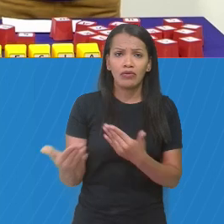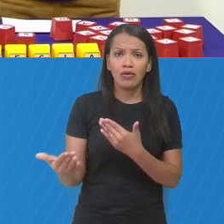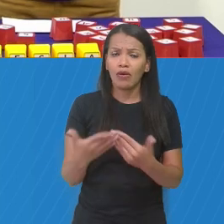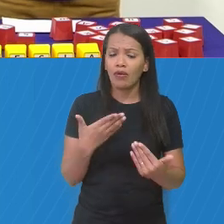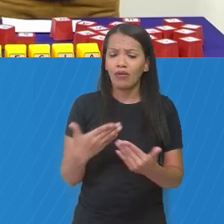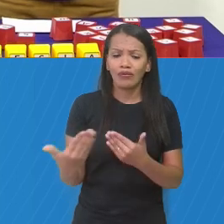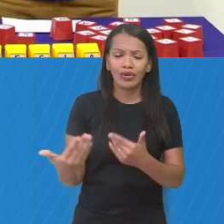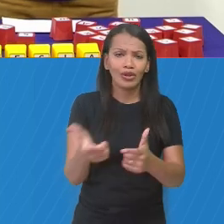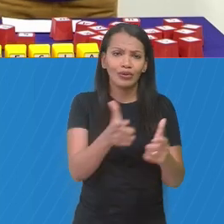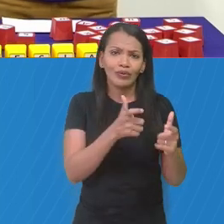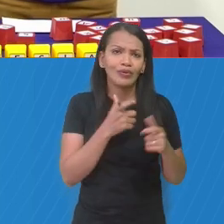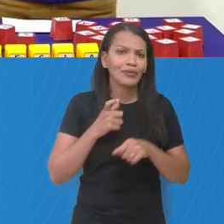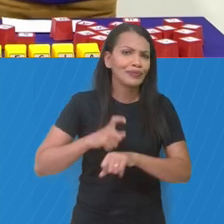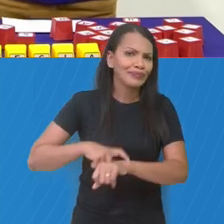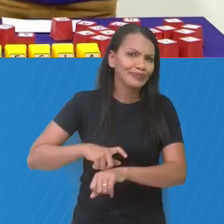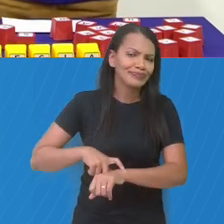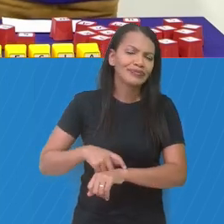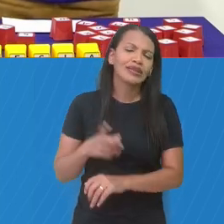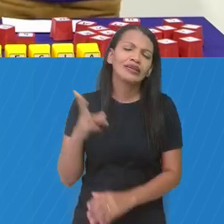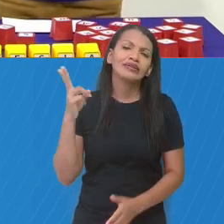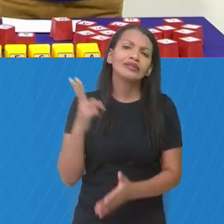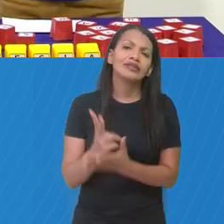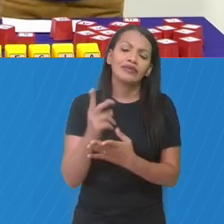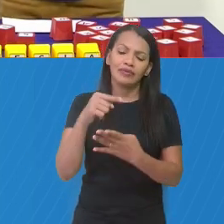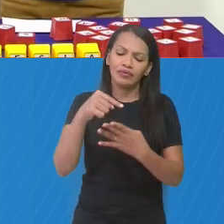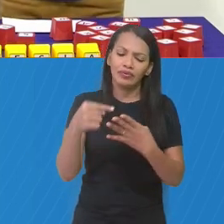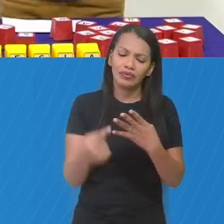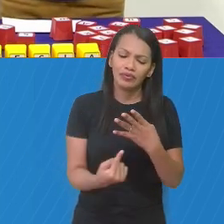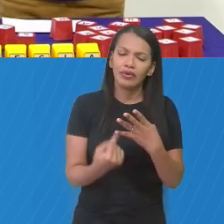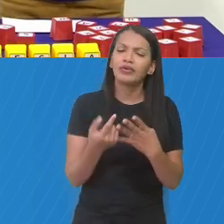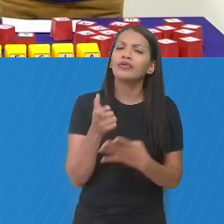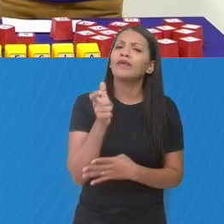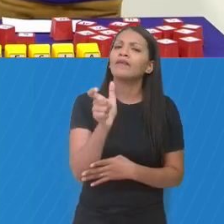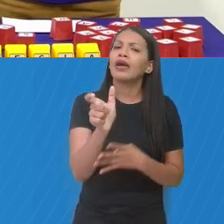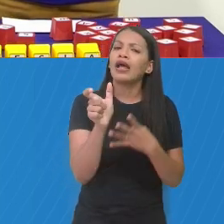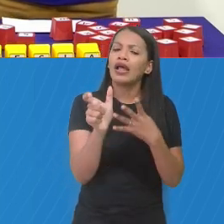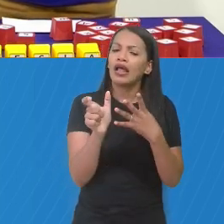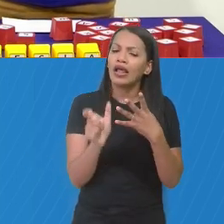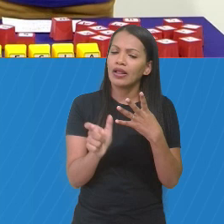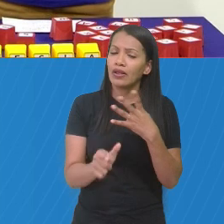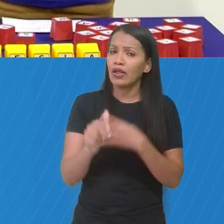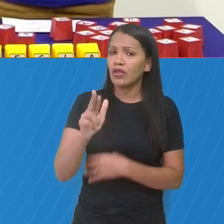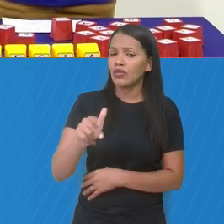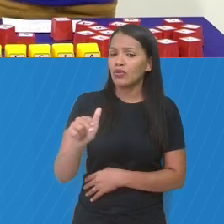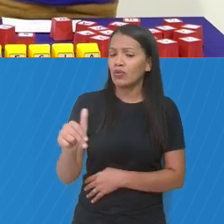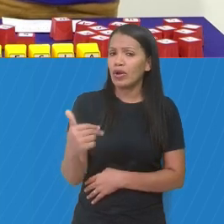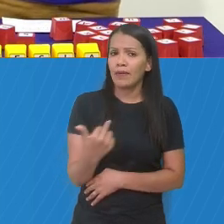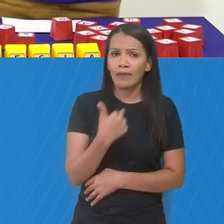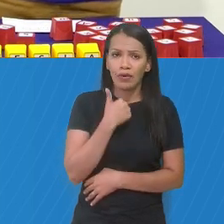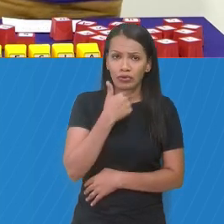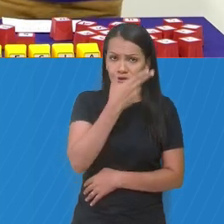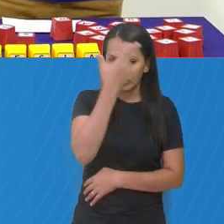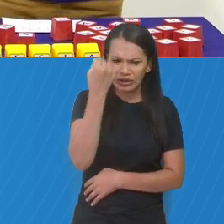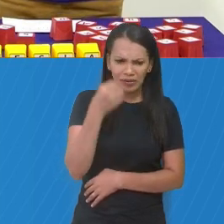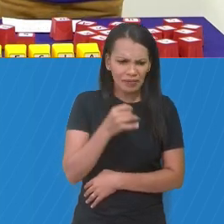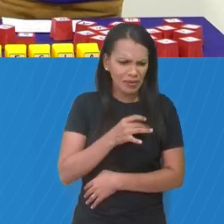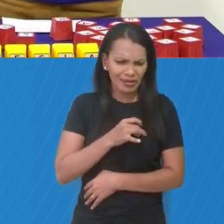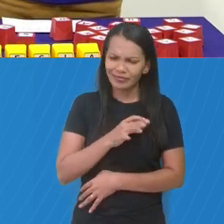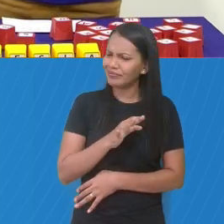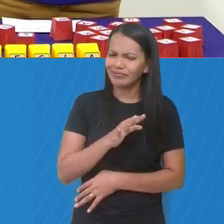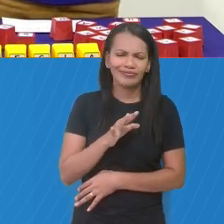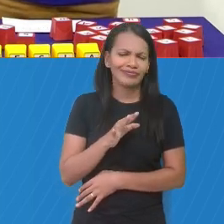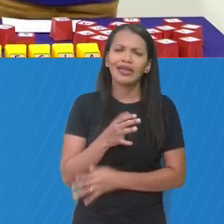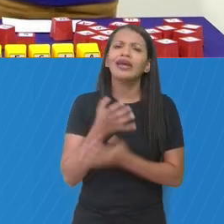ocasião. Use sempre essas palavras. Delas nunca tenha medo, pois